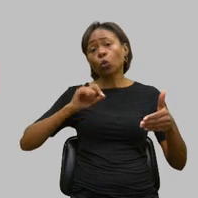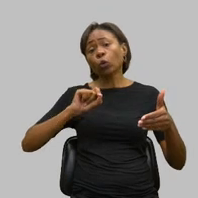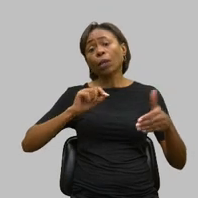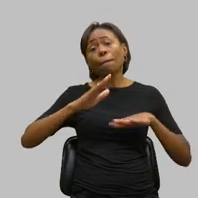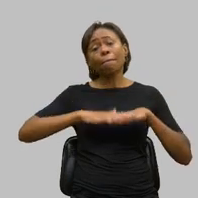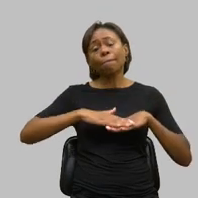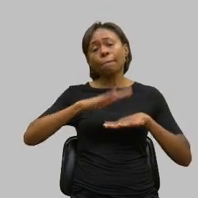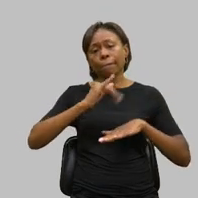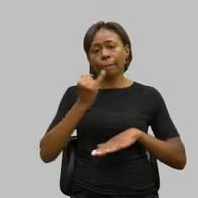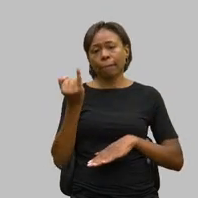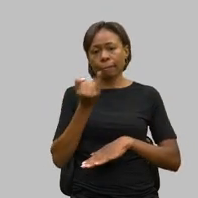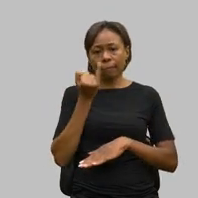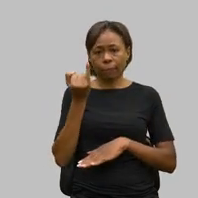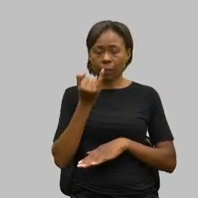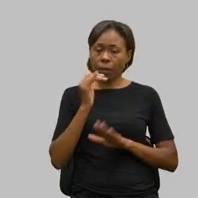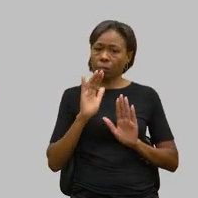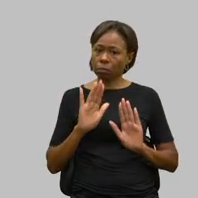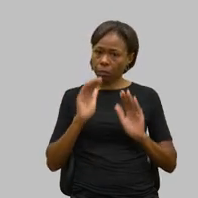obviamente,